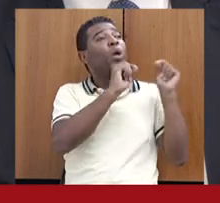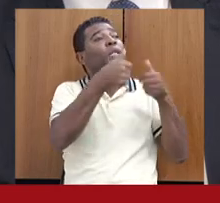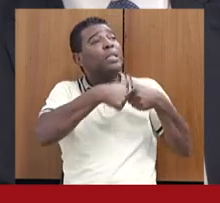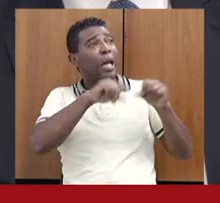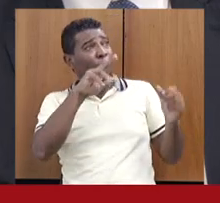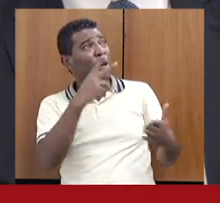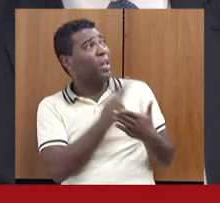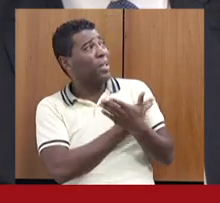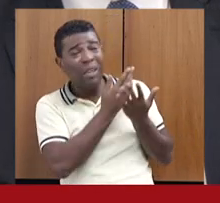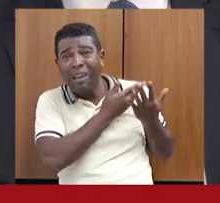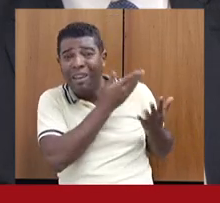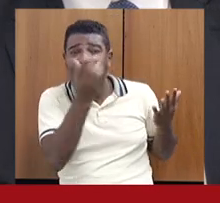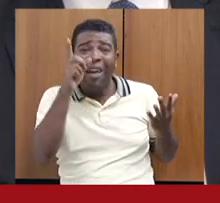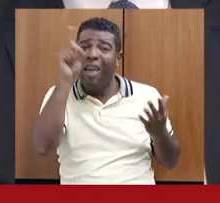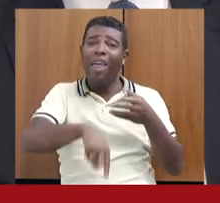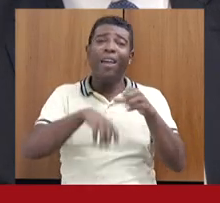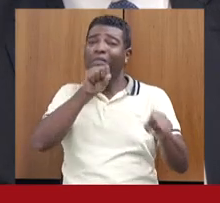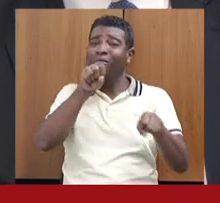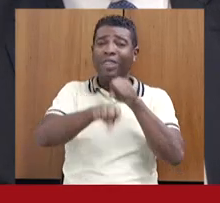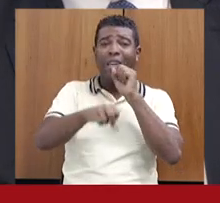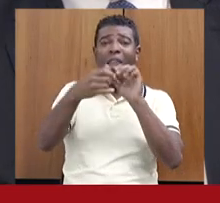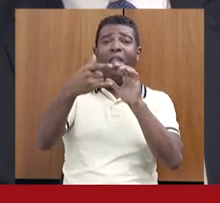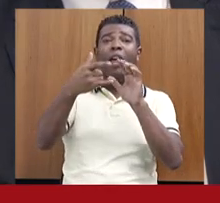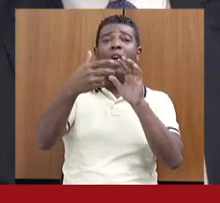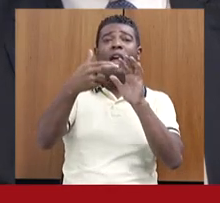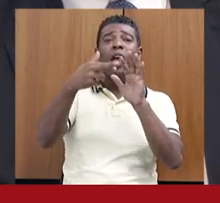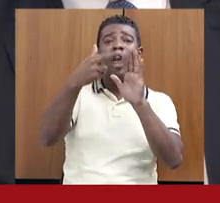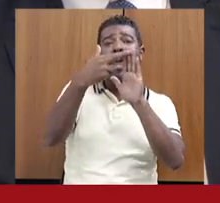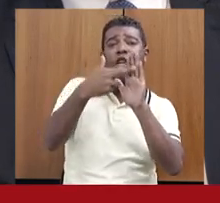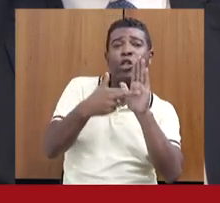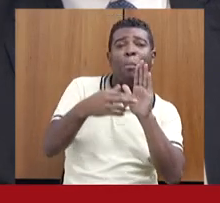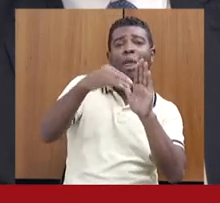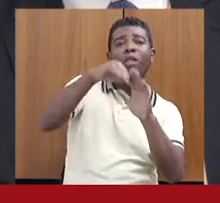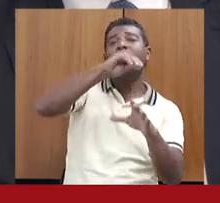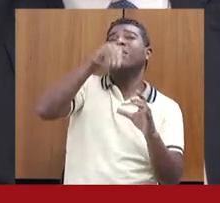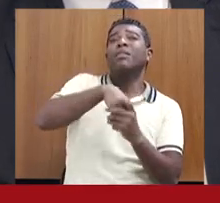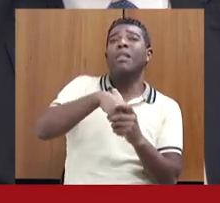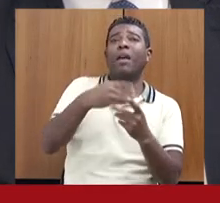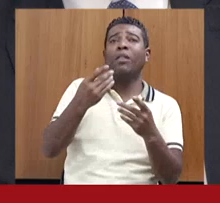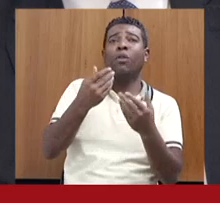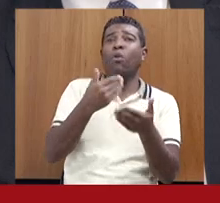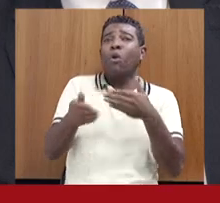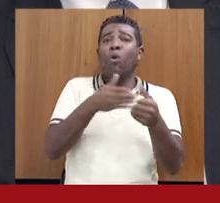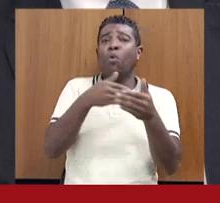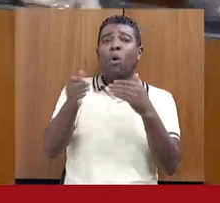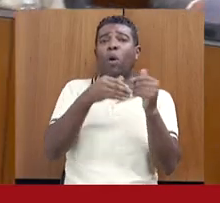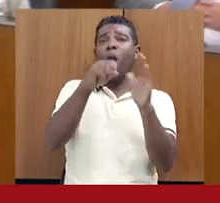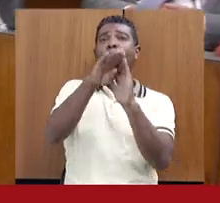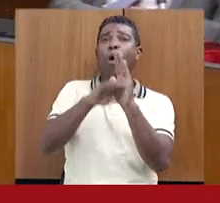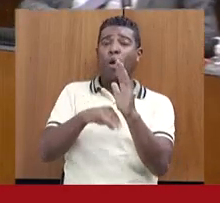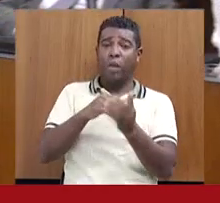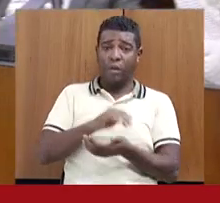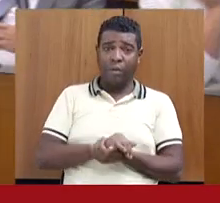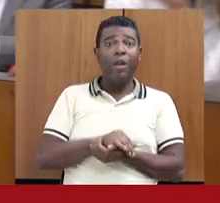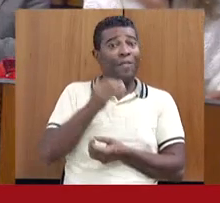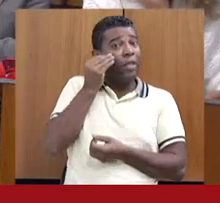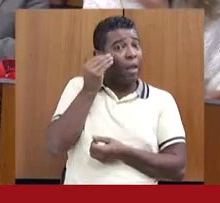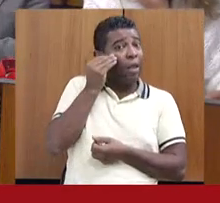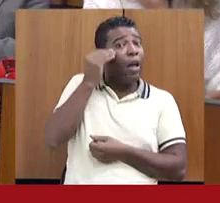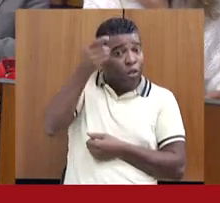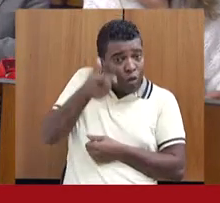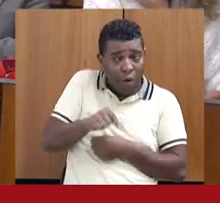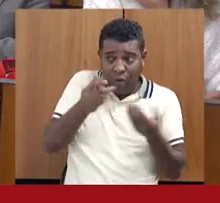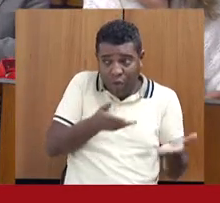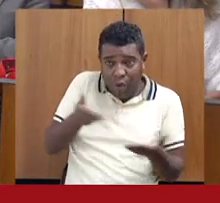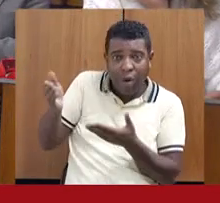fere completamente qualquer regimento, qualquer ordem aqui na Assembleia. É isso, presidente. Ok. Com a palavra, novamente, a secretária Luísa